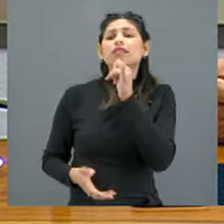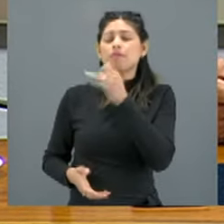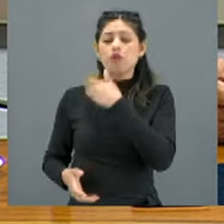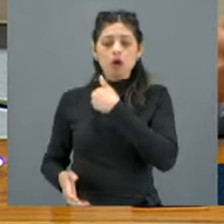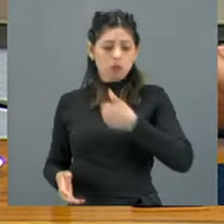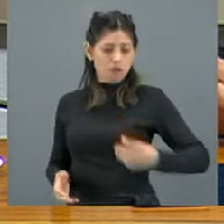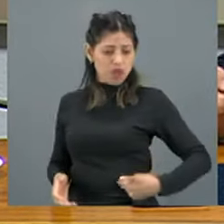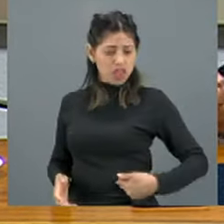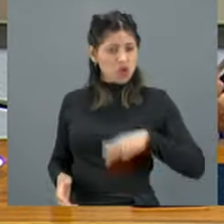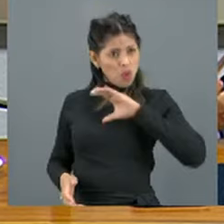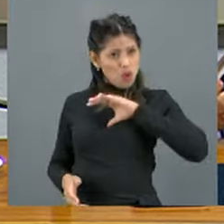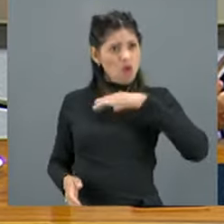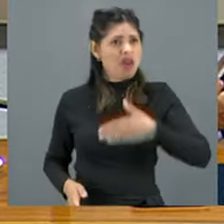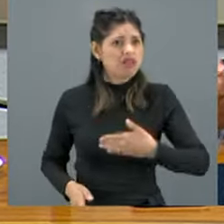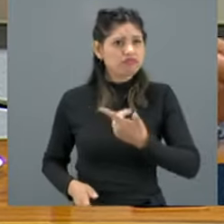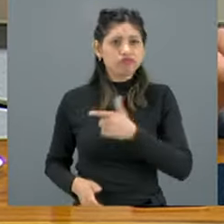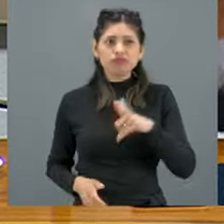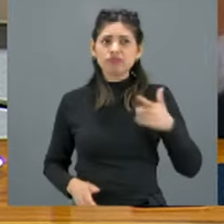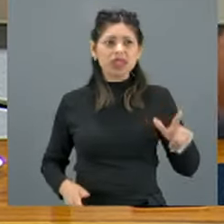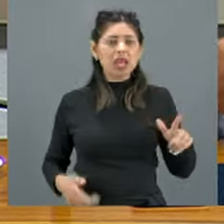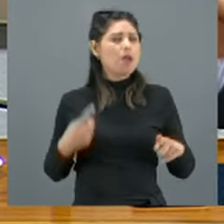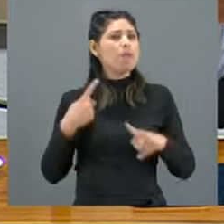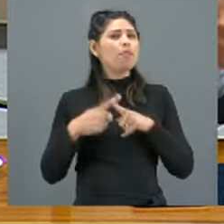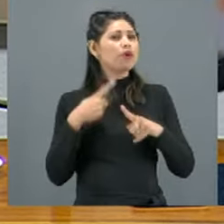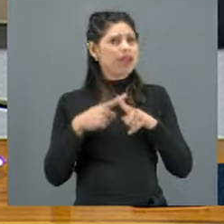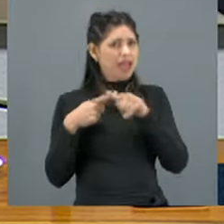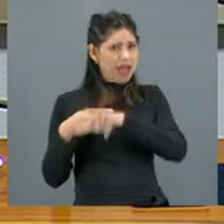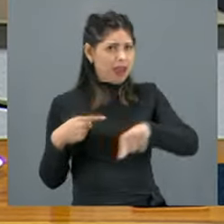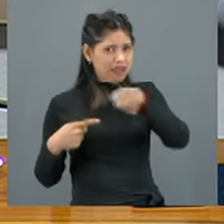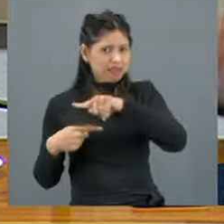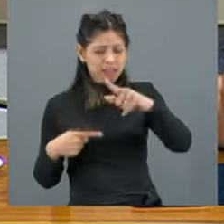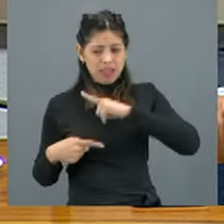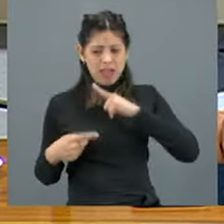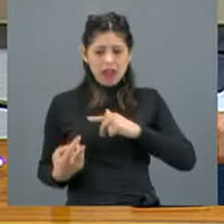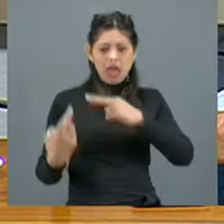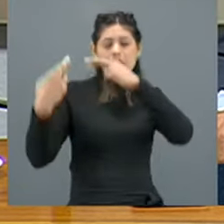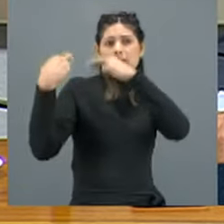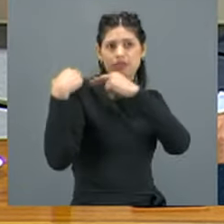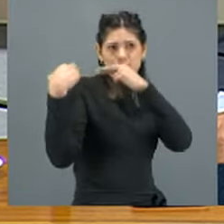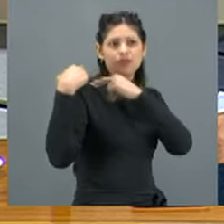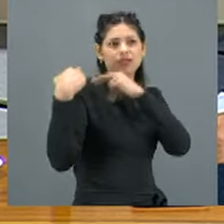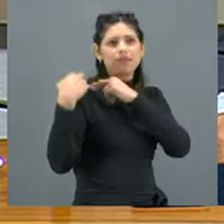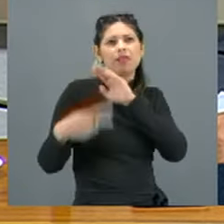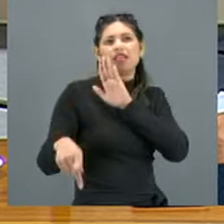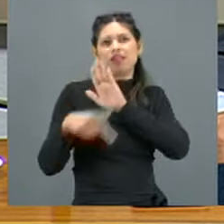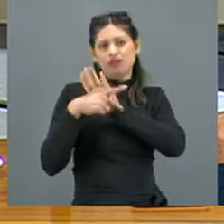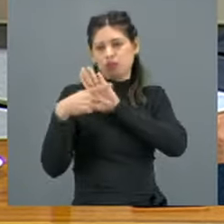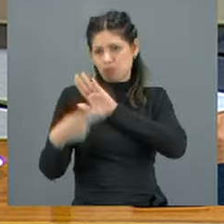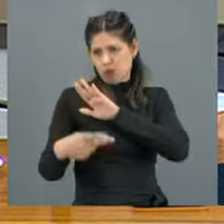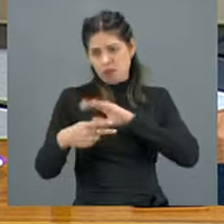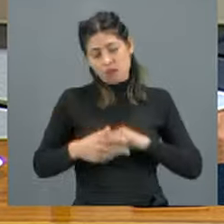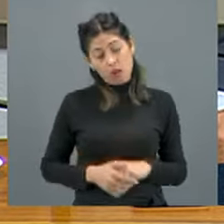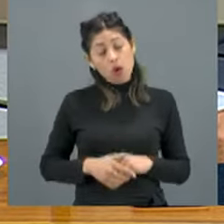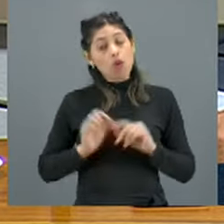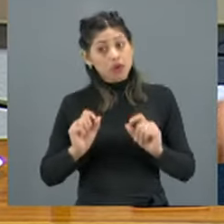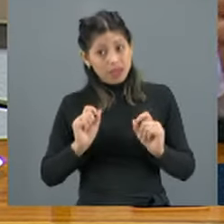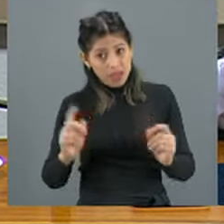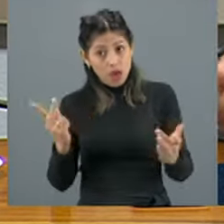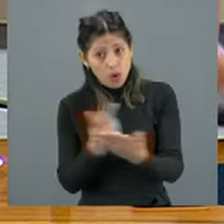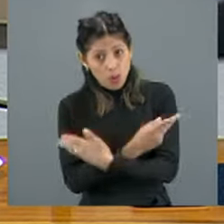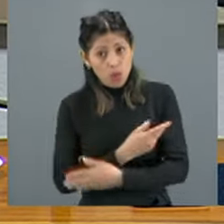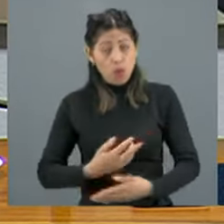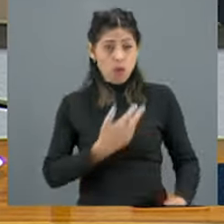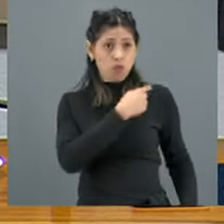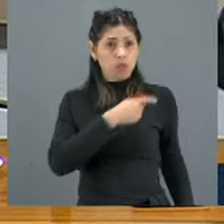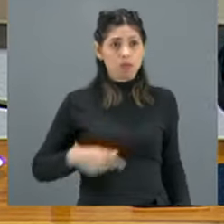coragem, que deveria ter, porque ela deveria se sentir responsável por esse caso. Porque o governo dela cria isso e depois